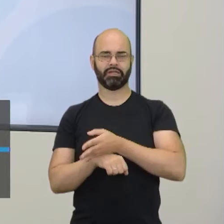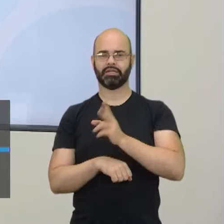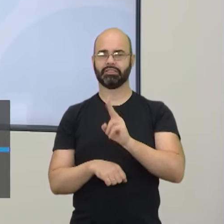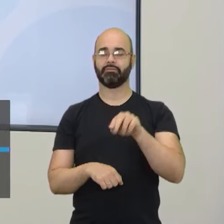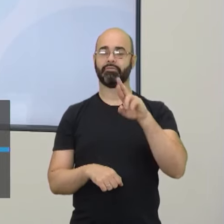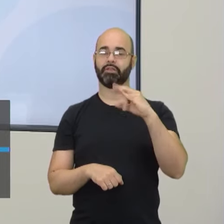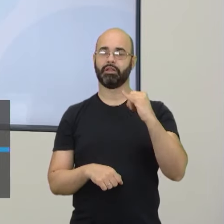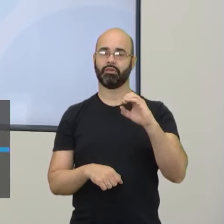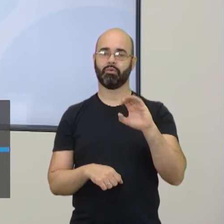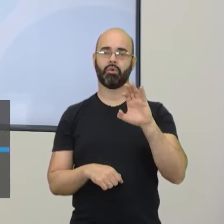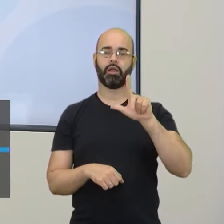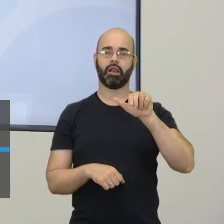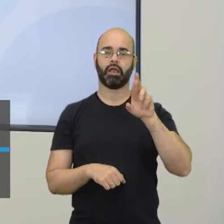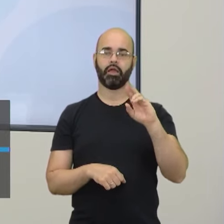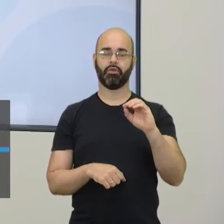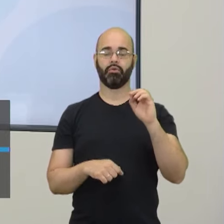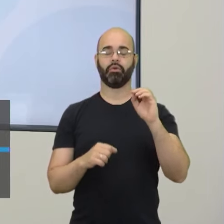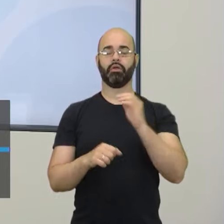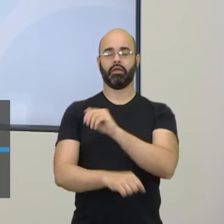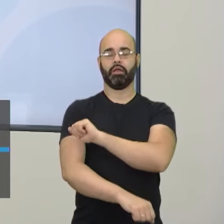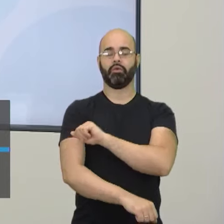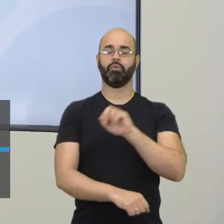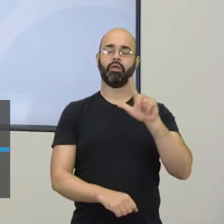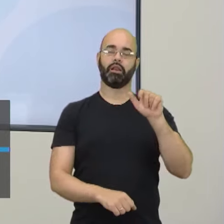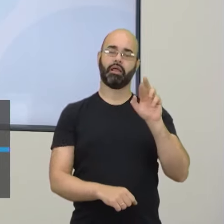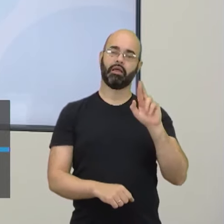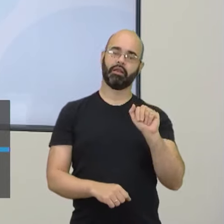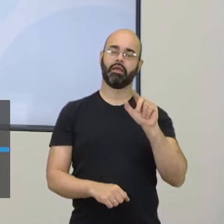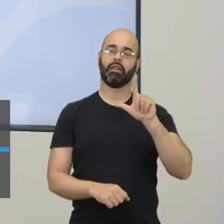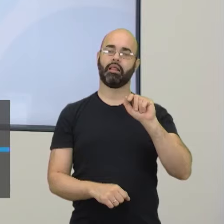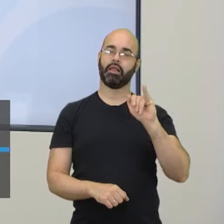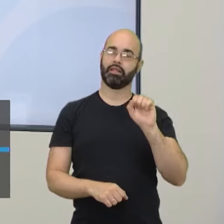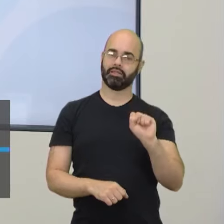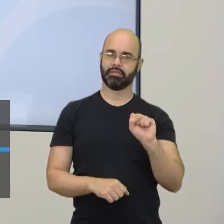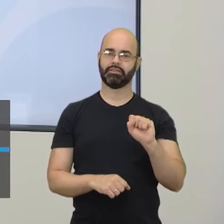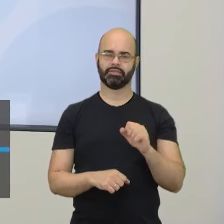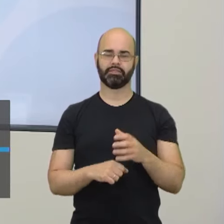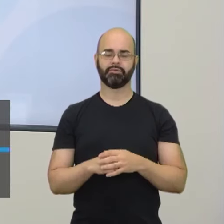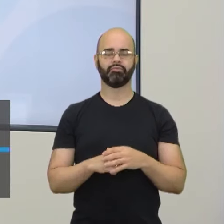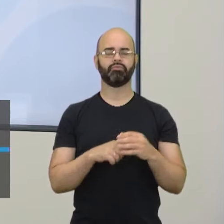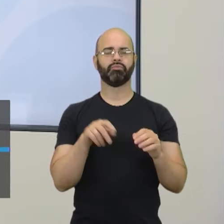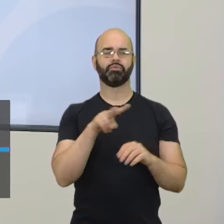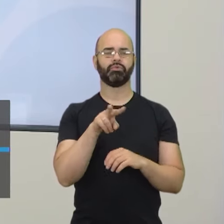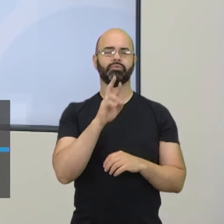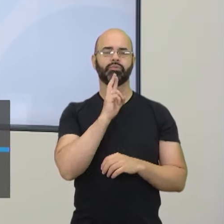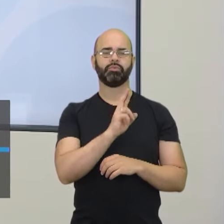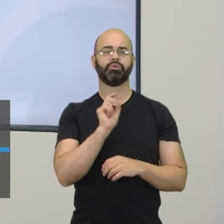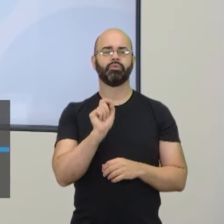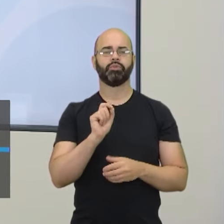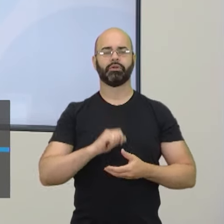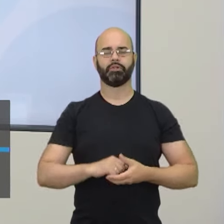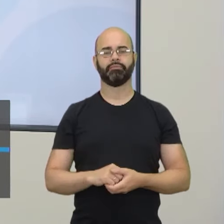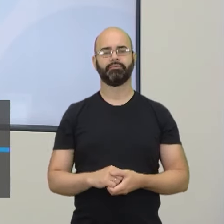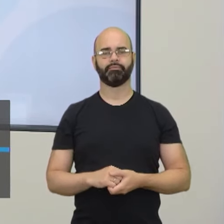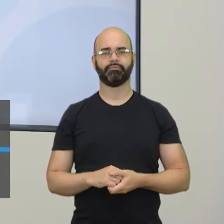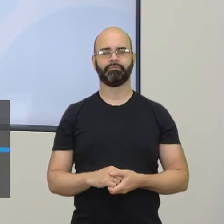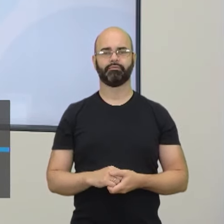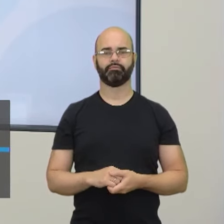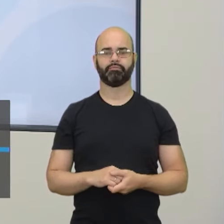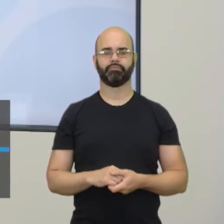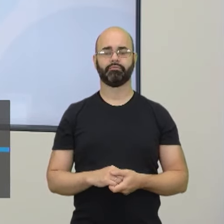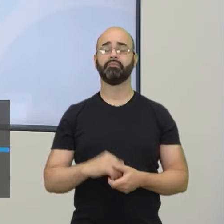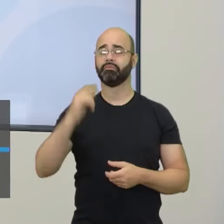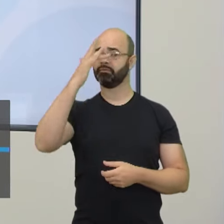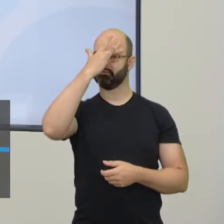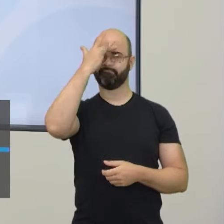Rio Claro. As alunas Lara e Laís, elas disseram assim, ó, o que a Lara e a Laís responderam. Muitos